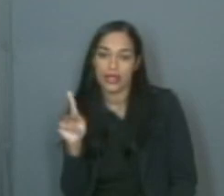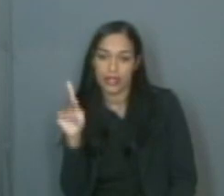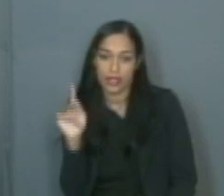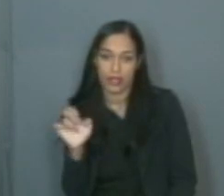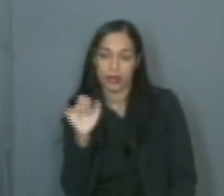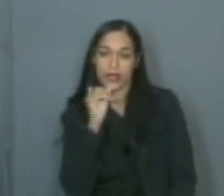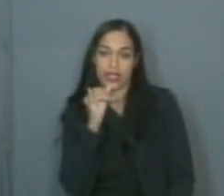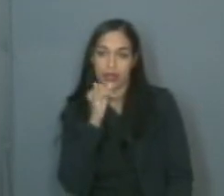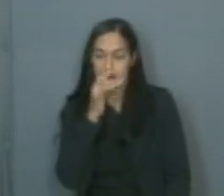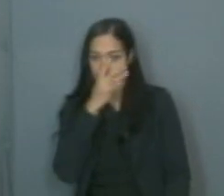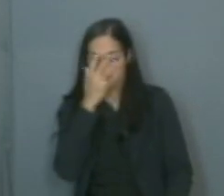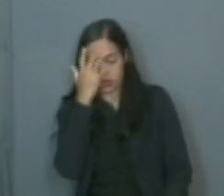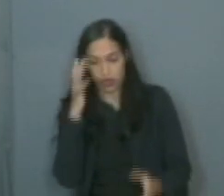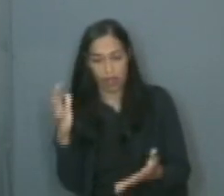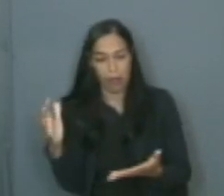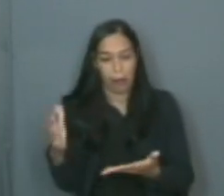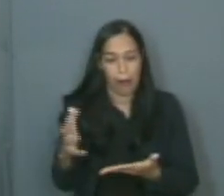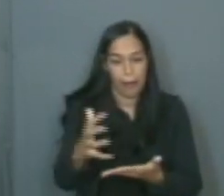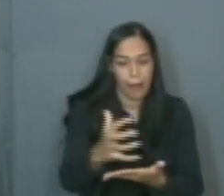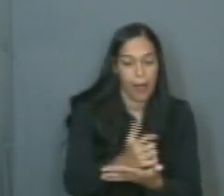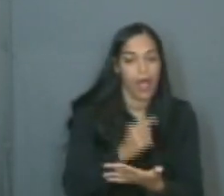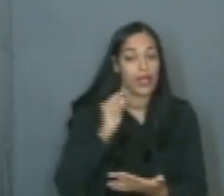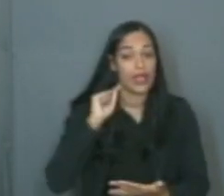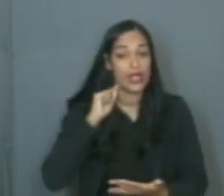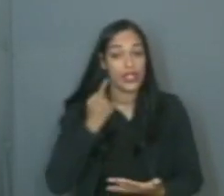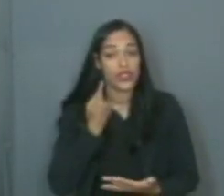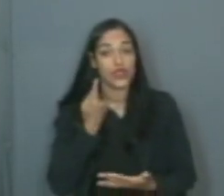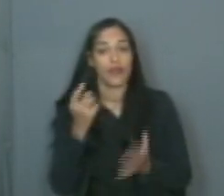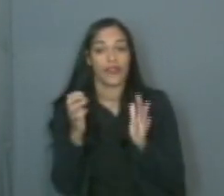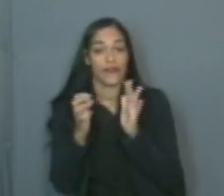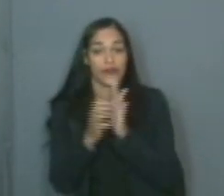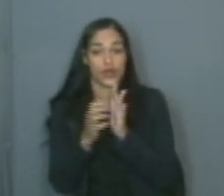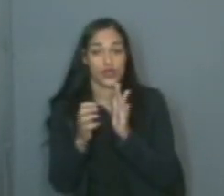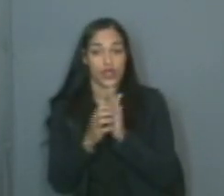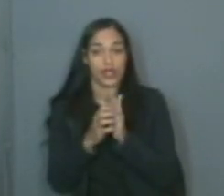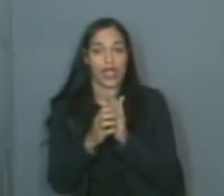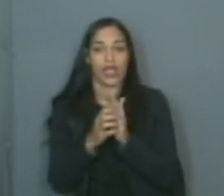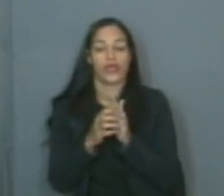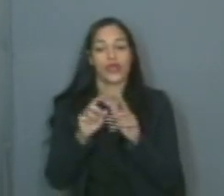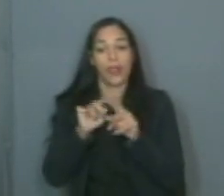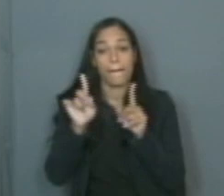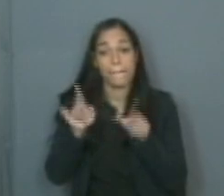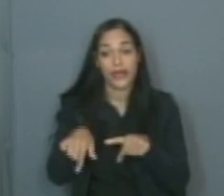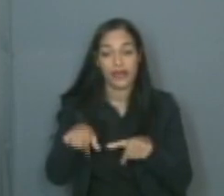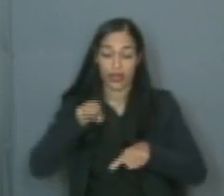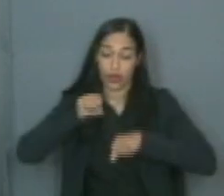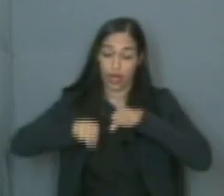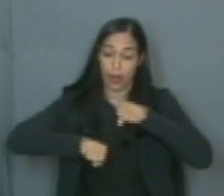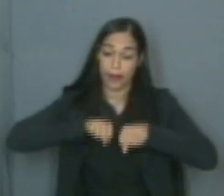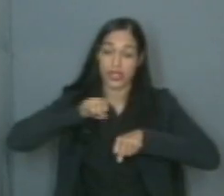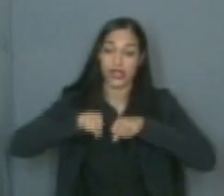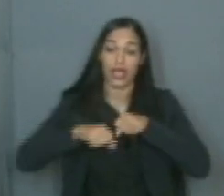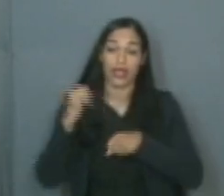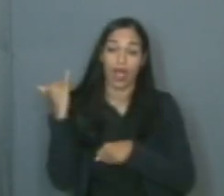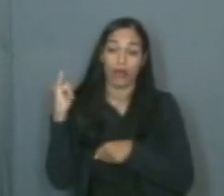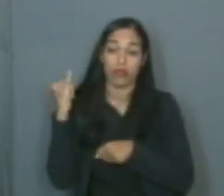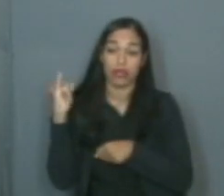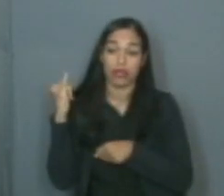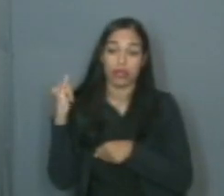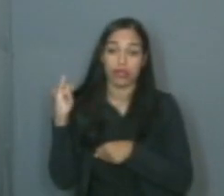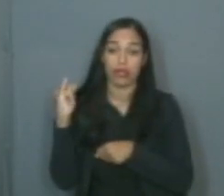lixo, a reciclagem, aquele pessoal vira um funcionário da prefeitura com a bicicleta elétrica autorizada para